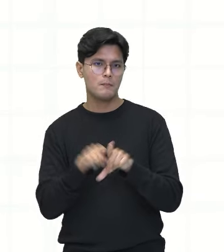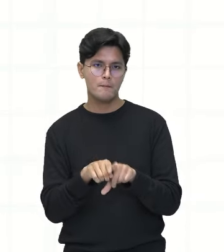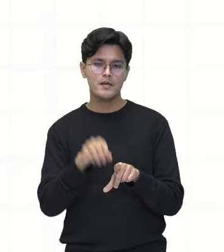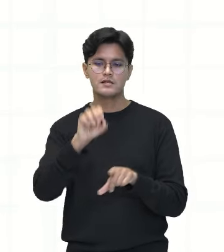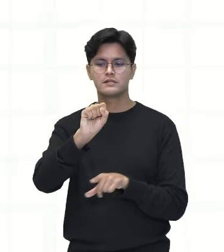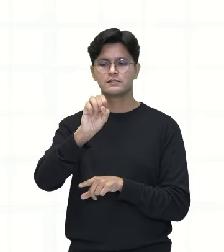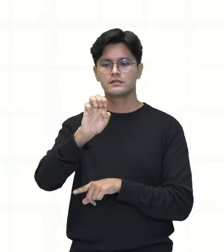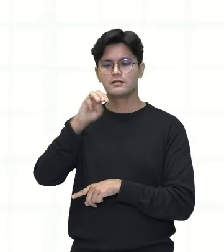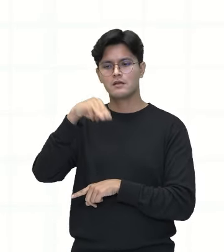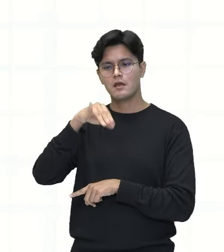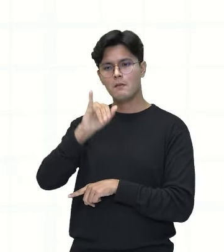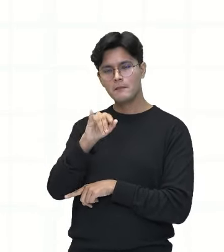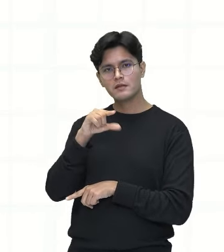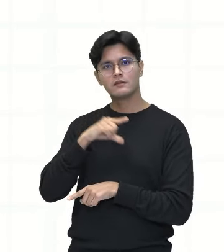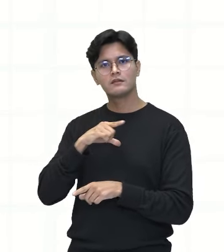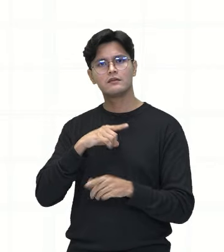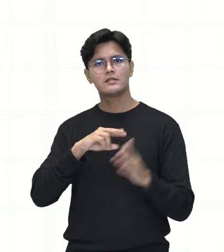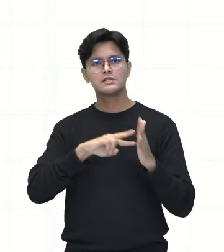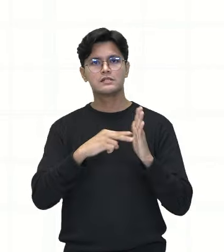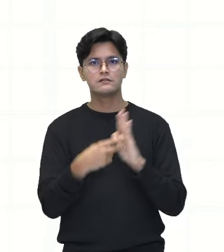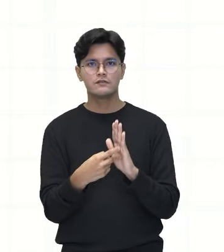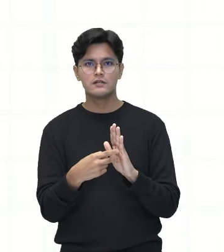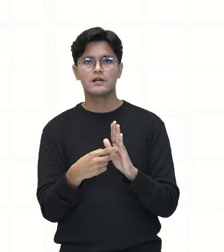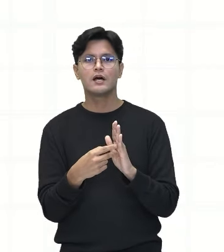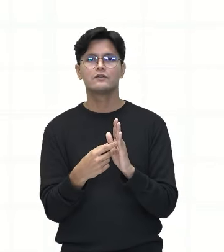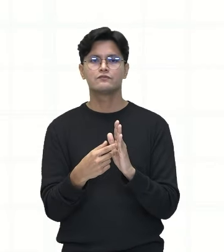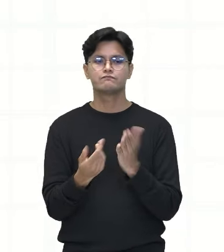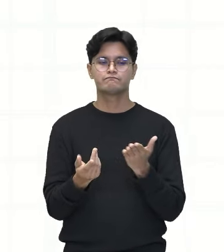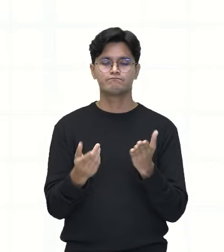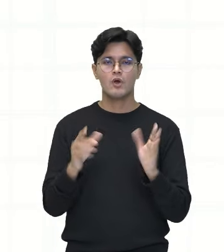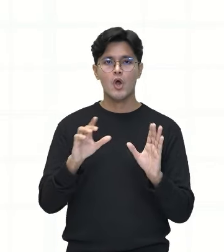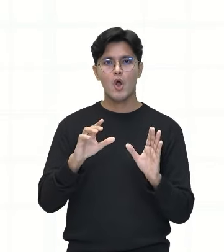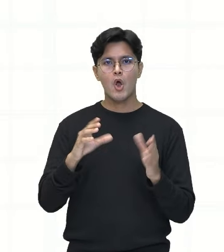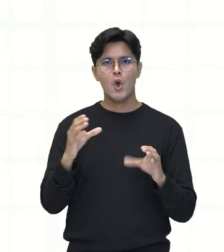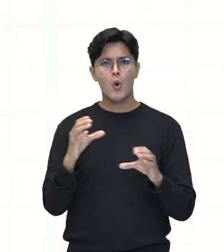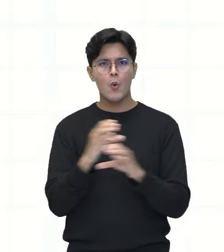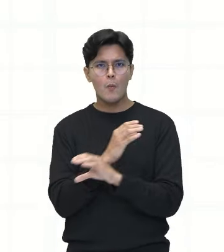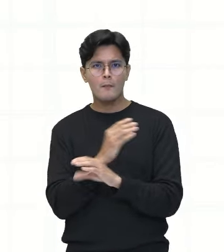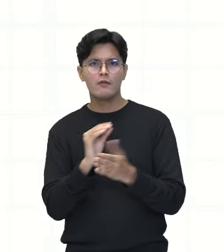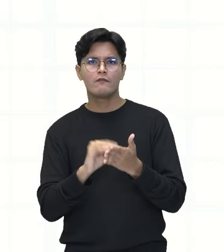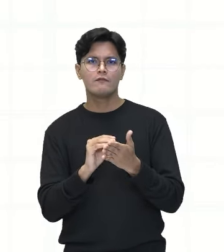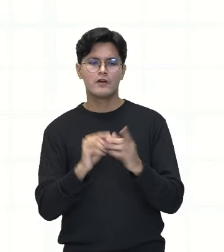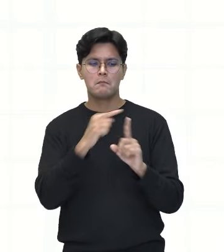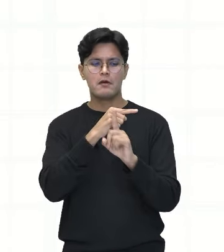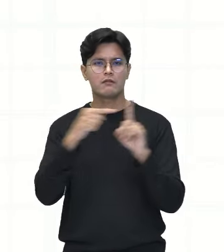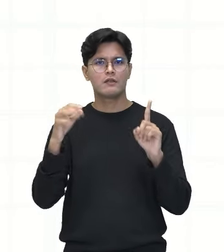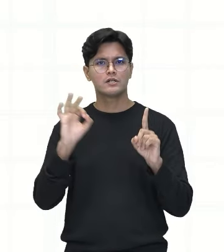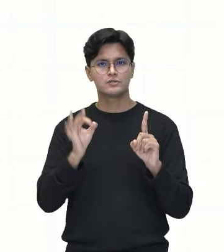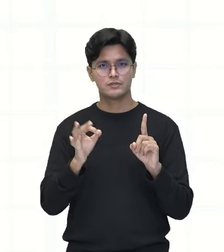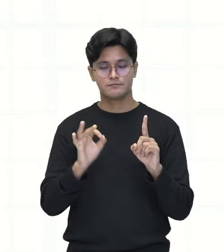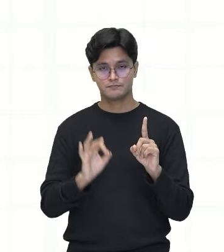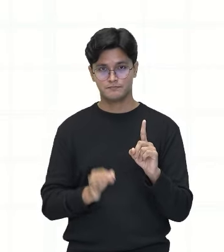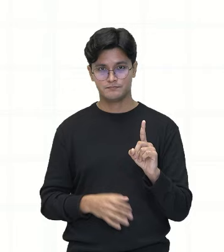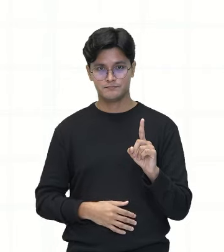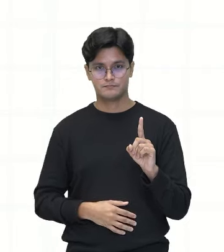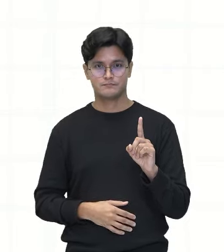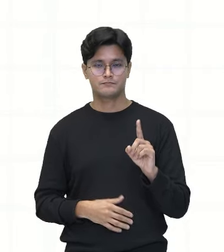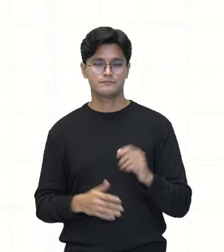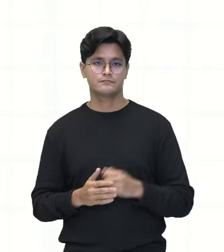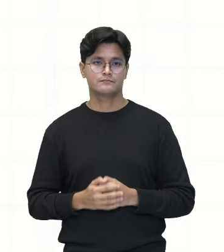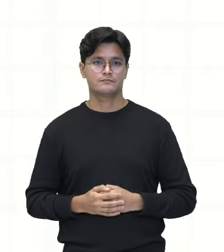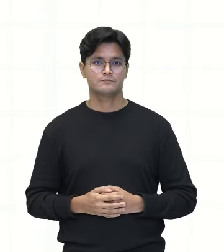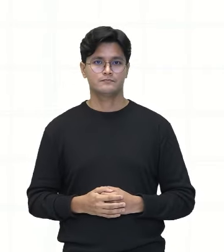semi em inglês, ele dá essa ideia de algo incompleto, algo pela metade, semi. Vamos ver então